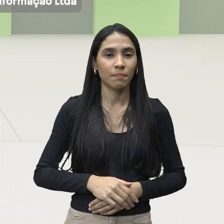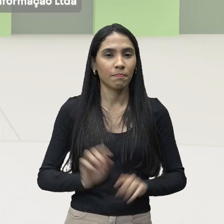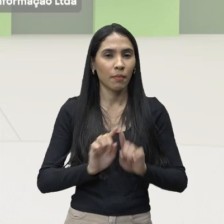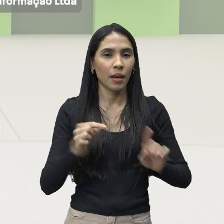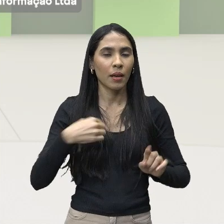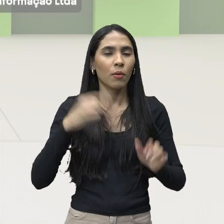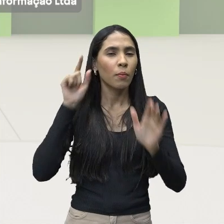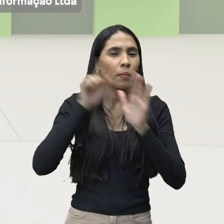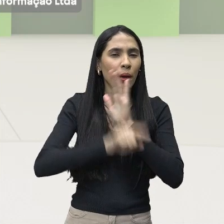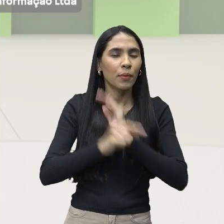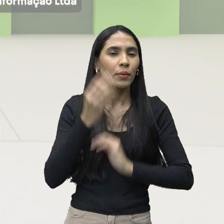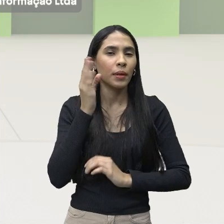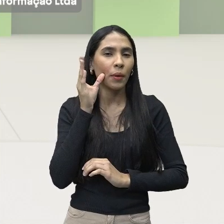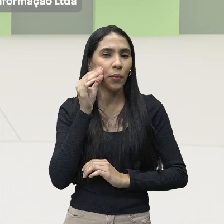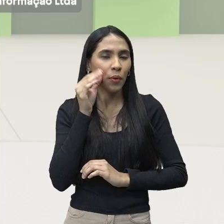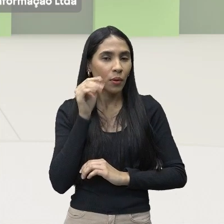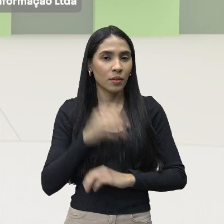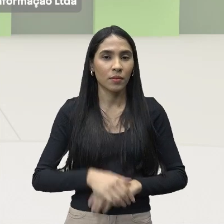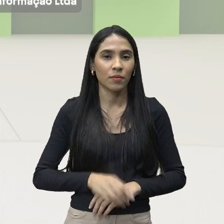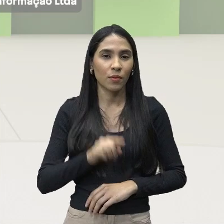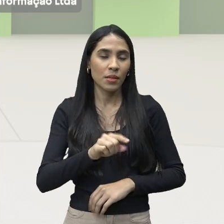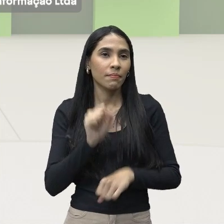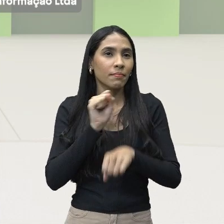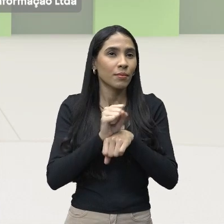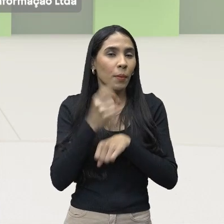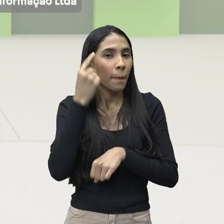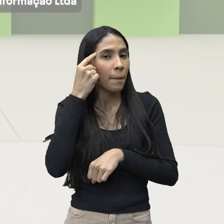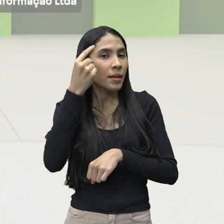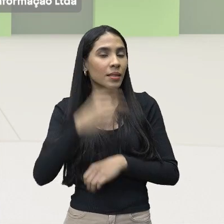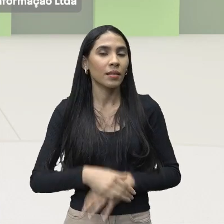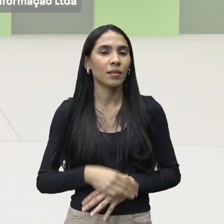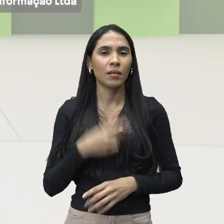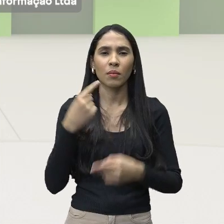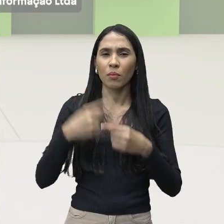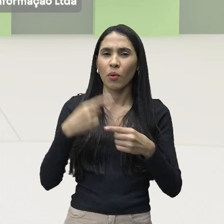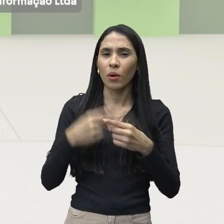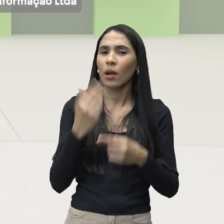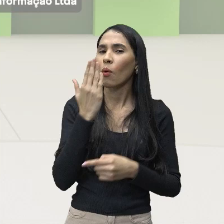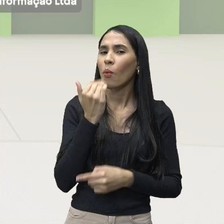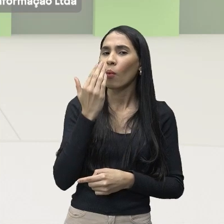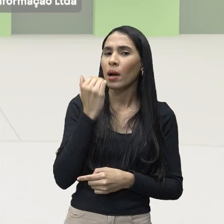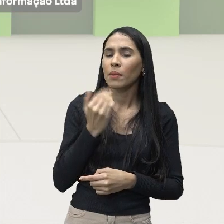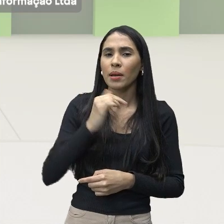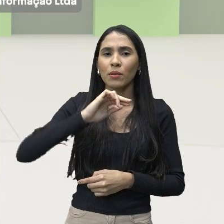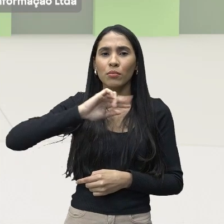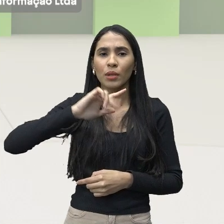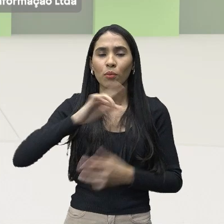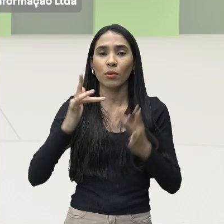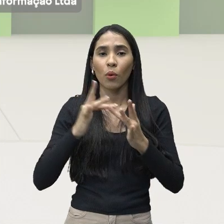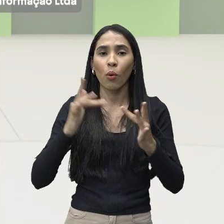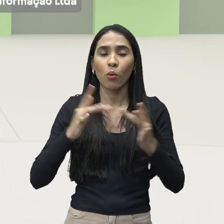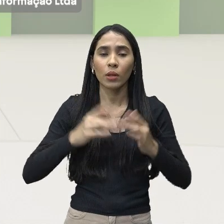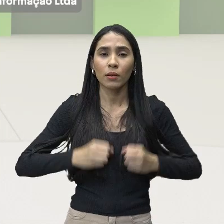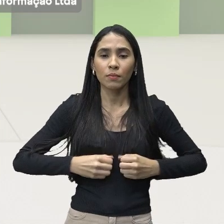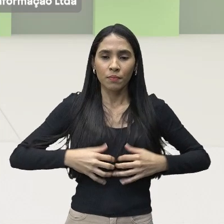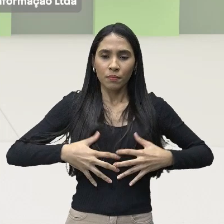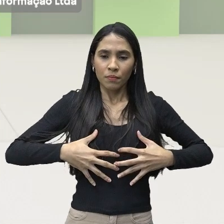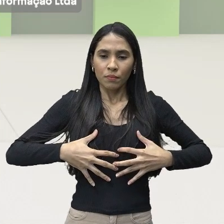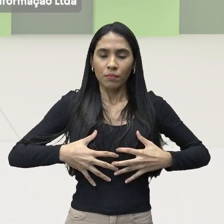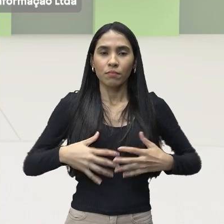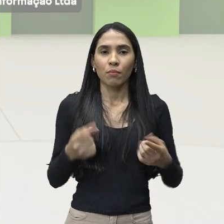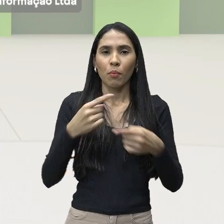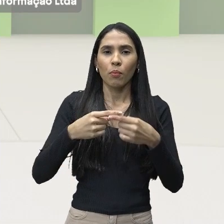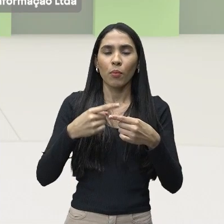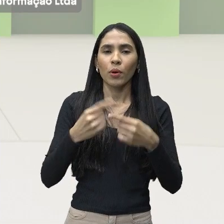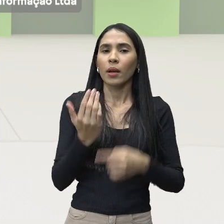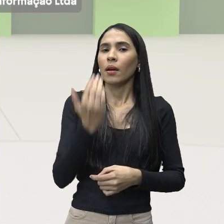pergunta aí curiosa para você. Você já parou para pensar por que o alimento não vai para o pulmão quando a gente ingere ele, né? Por que